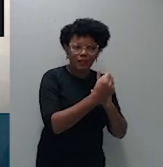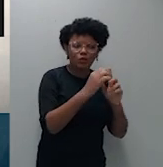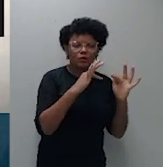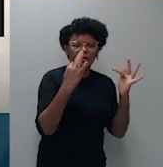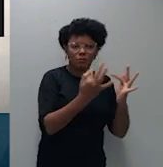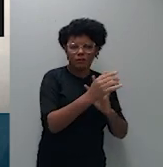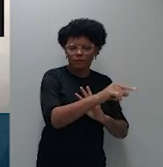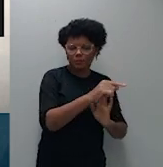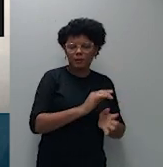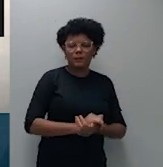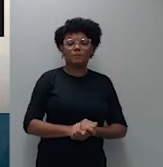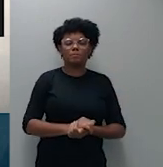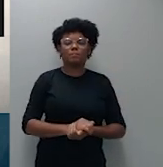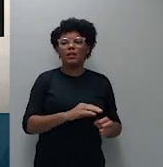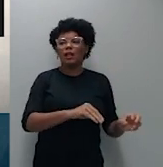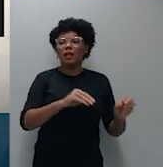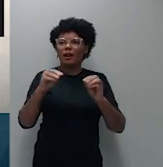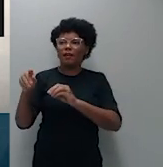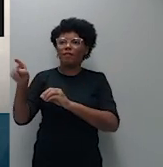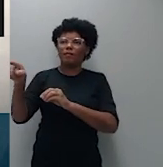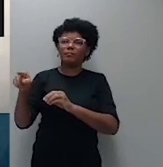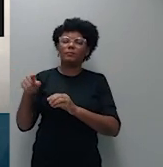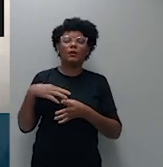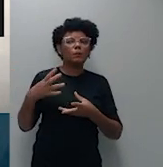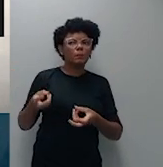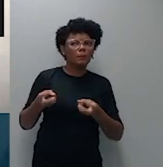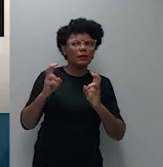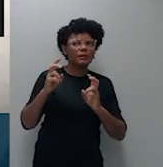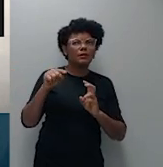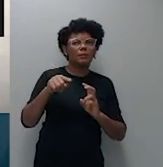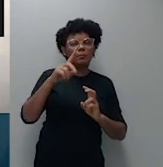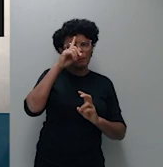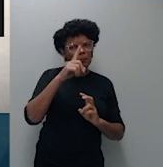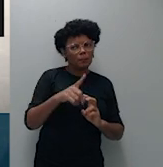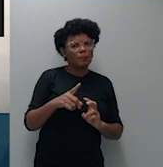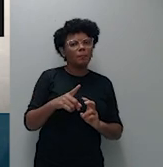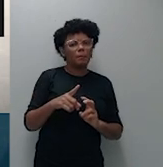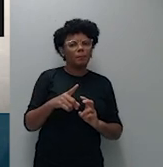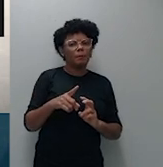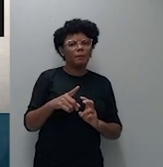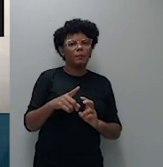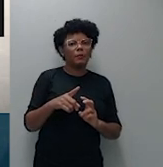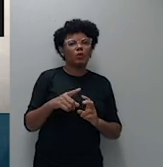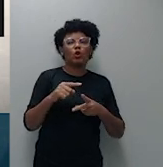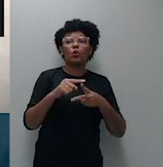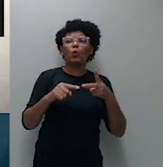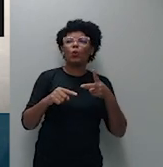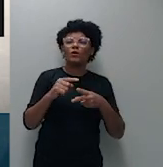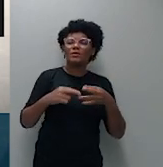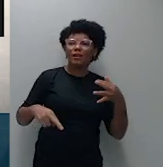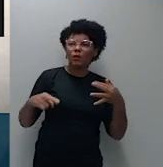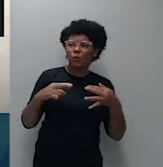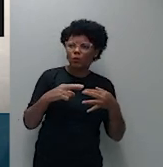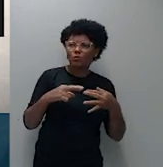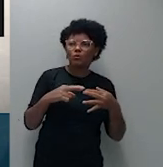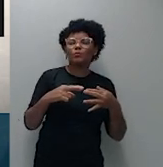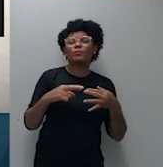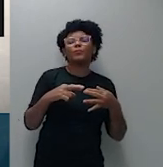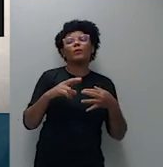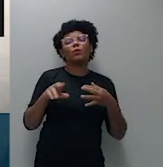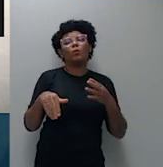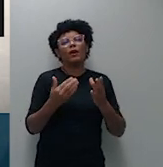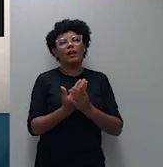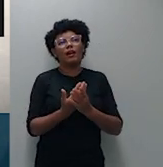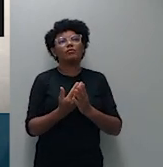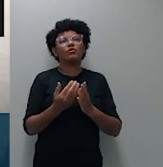visitas a nova geração foram objeto de alguns recursos agravo